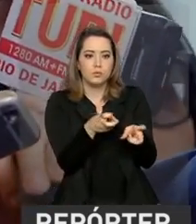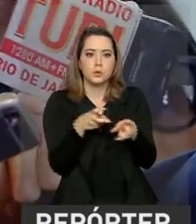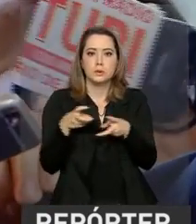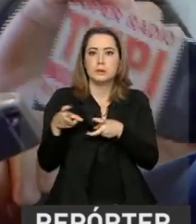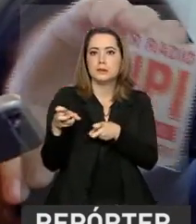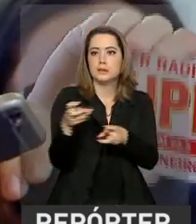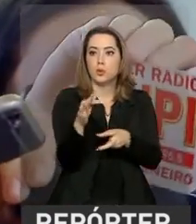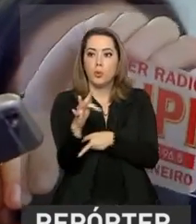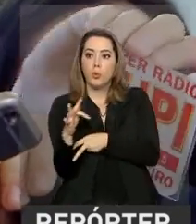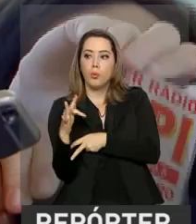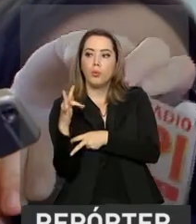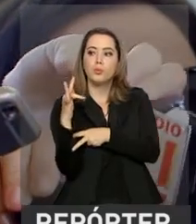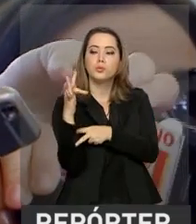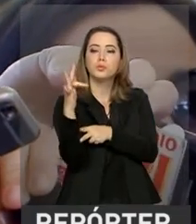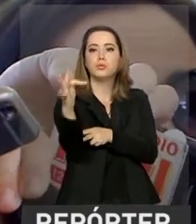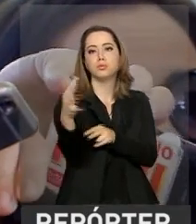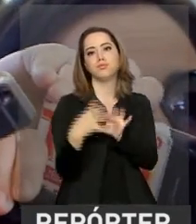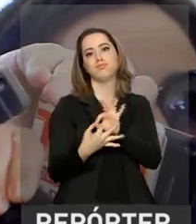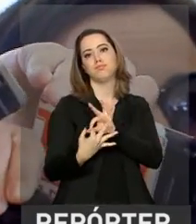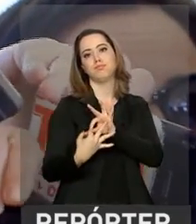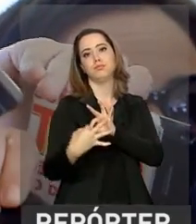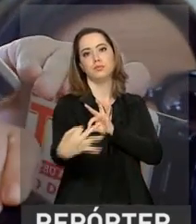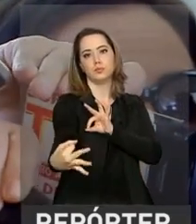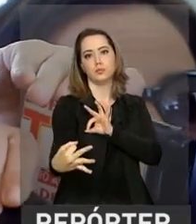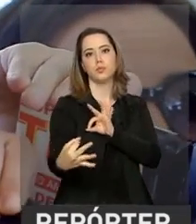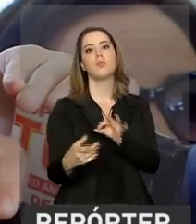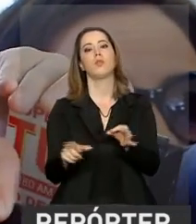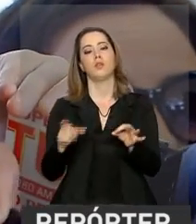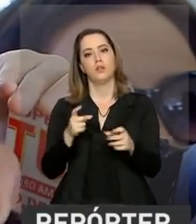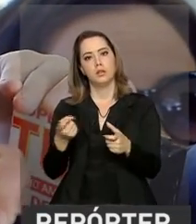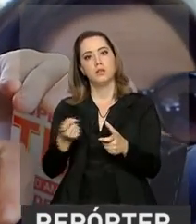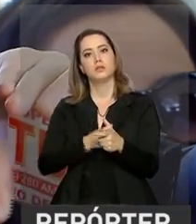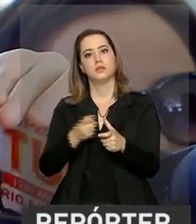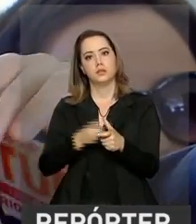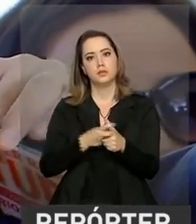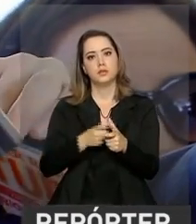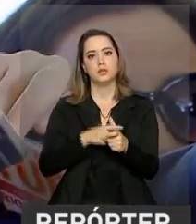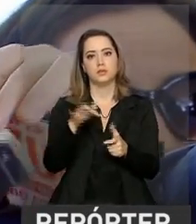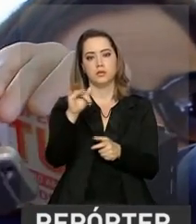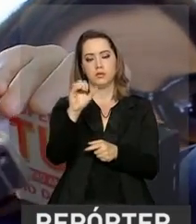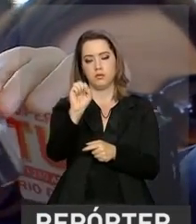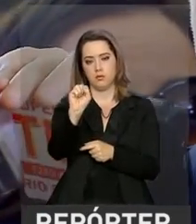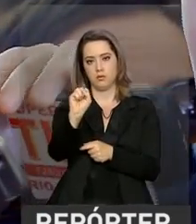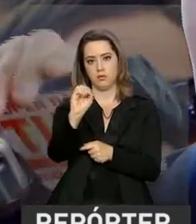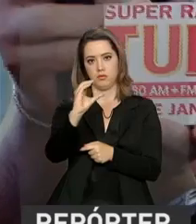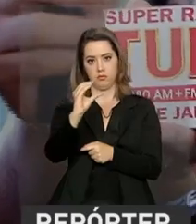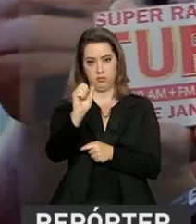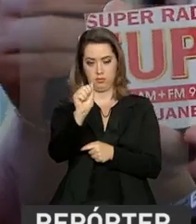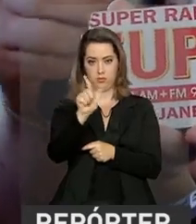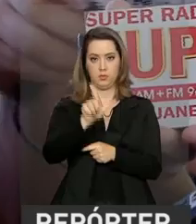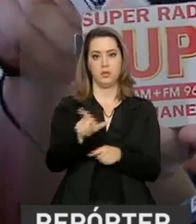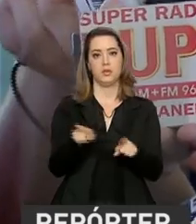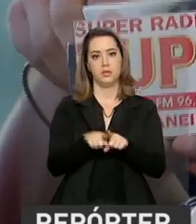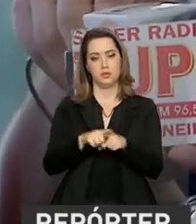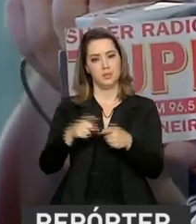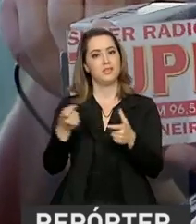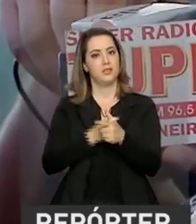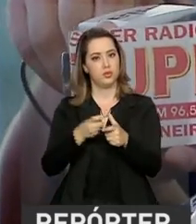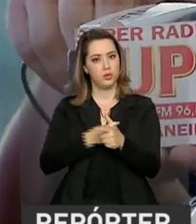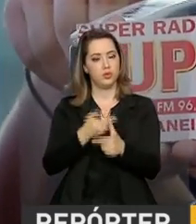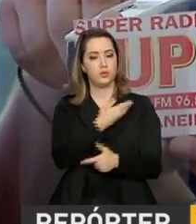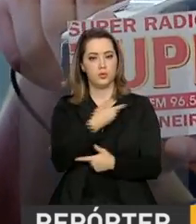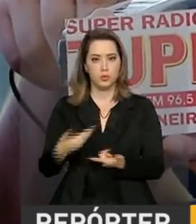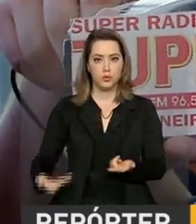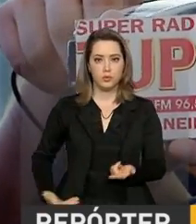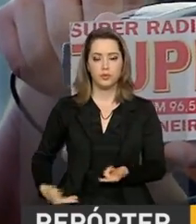previsibilidade da evolução das despesas fiscais e da dívida pública nos próximos anos. E nós temos prioridade na